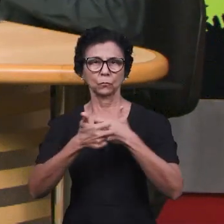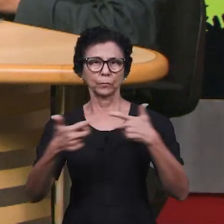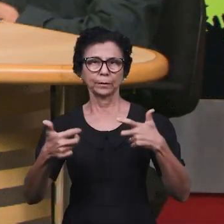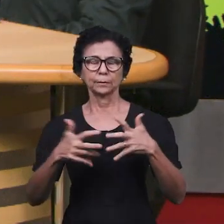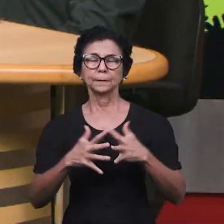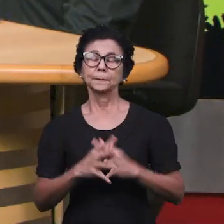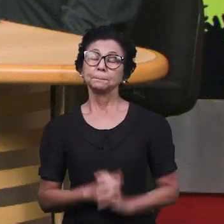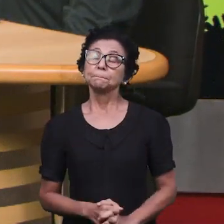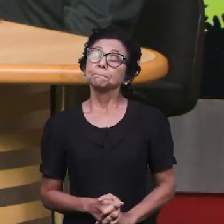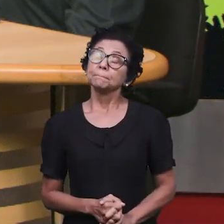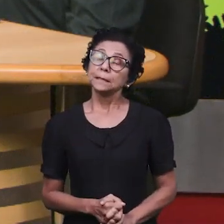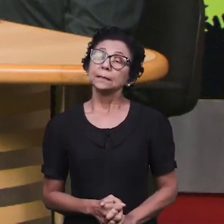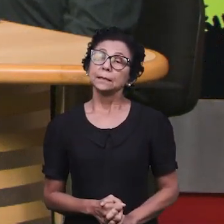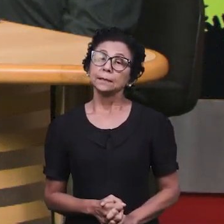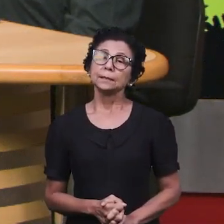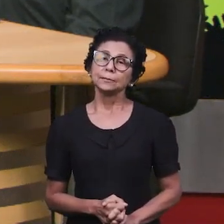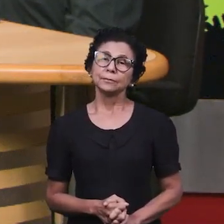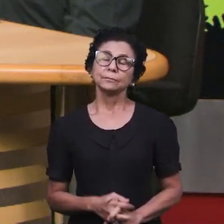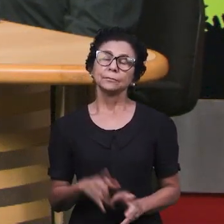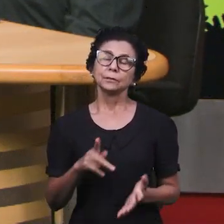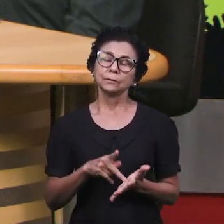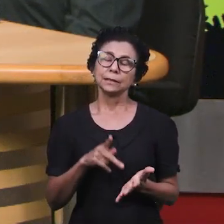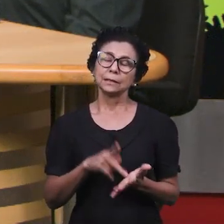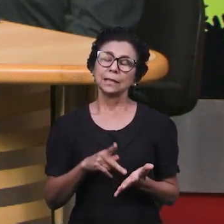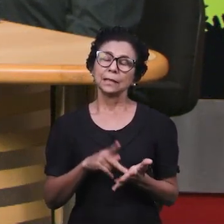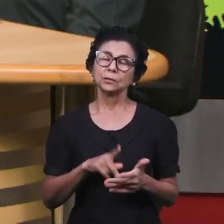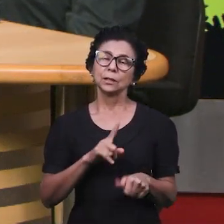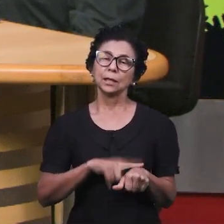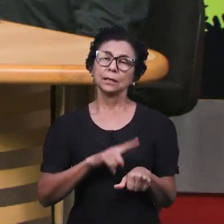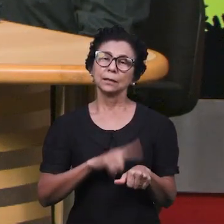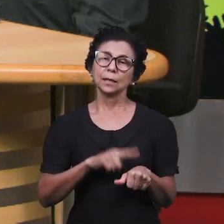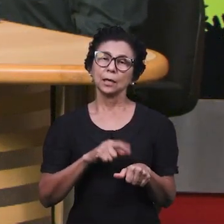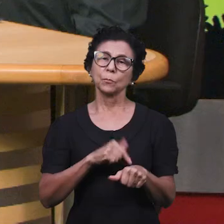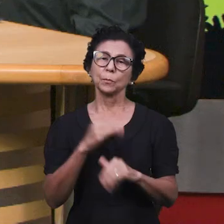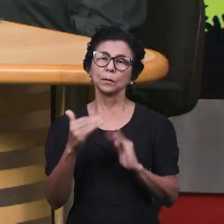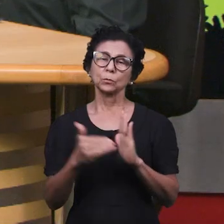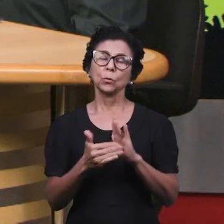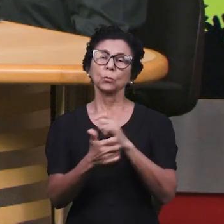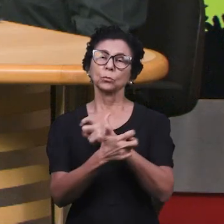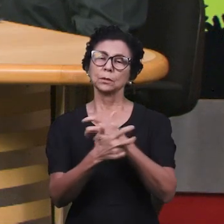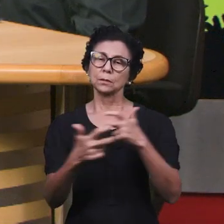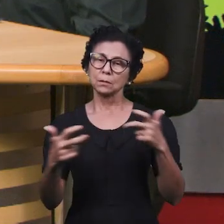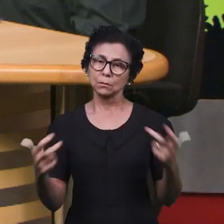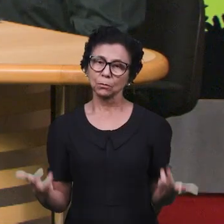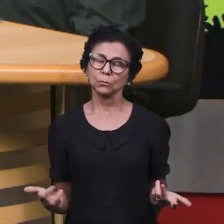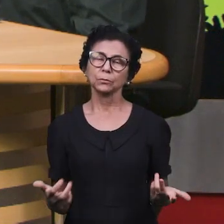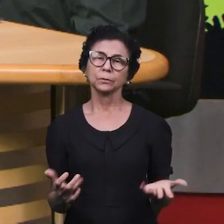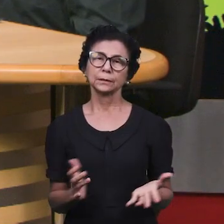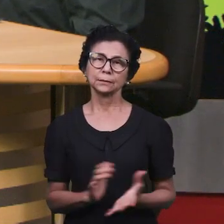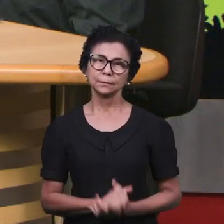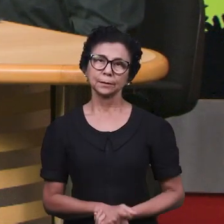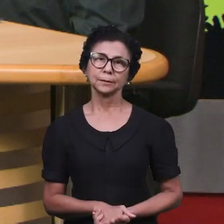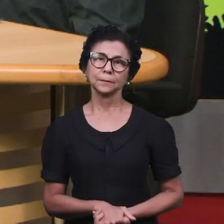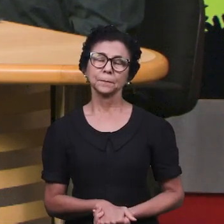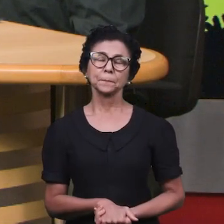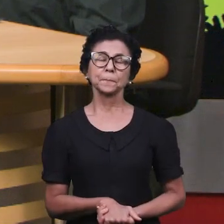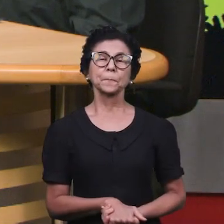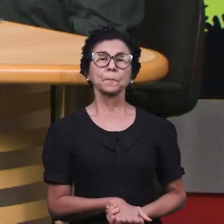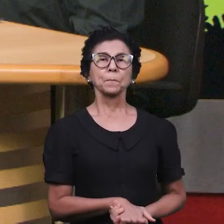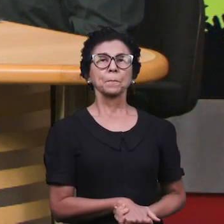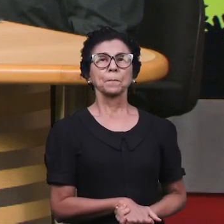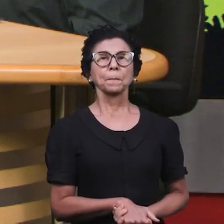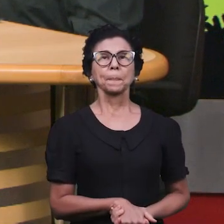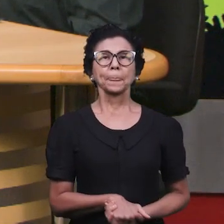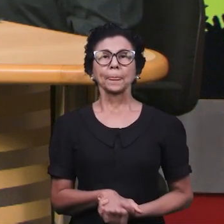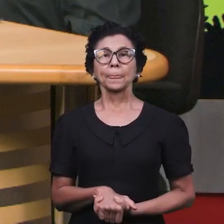há um tempo para todas as coisas debaixo do céu. Nós vamos pensar um pouquinho, Vanessa, como que os pais podem,